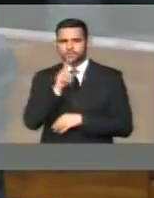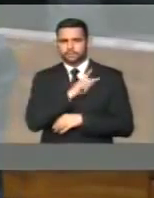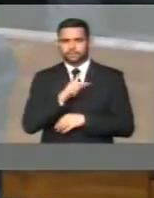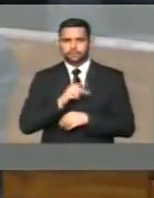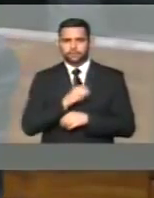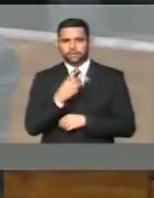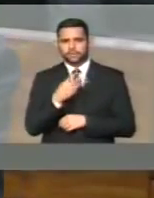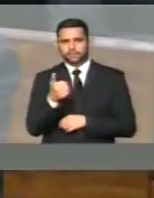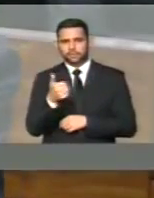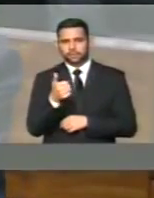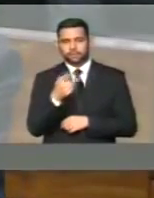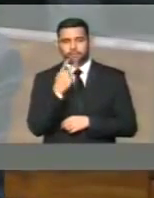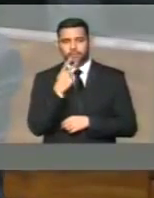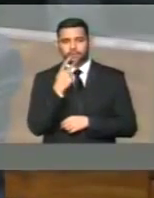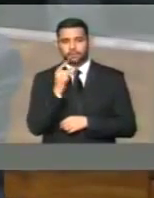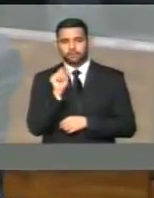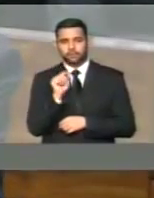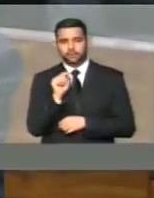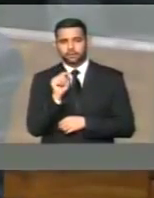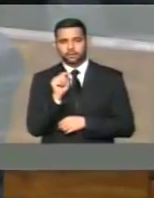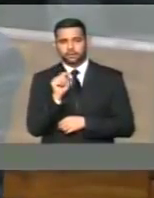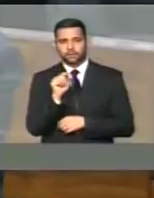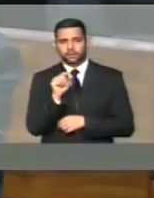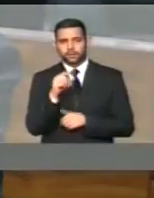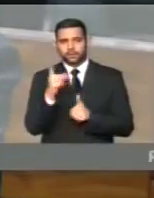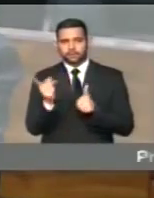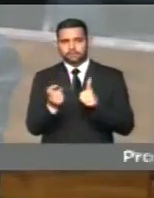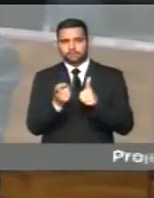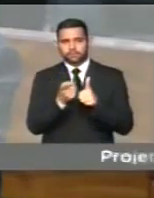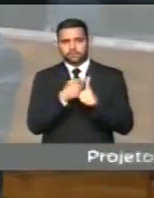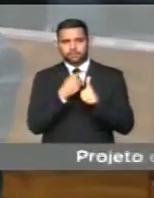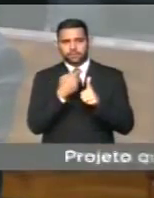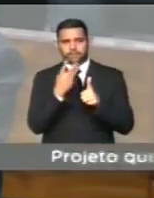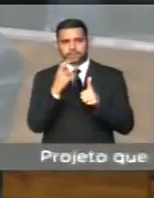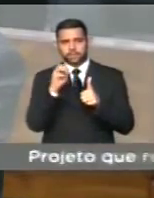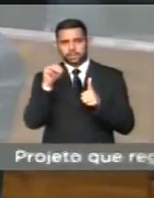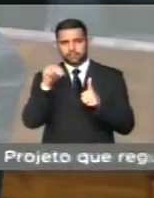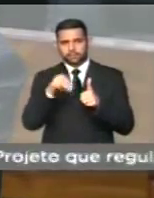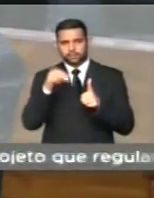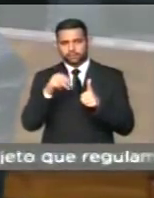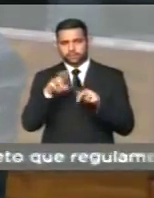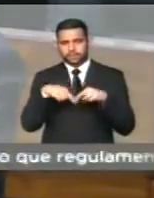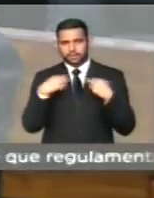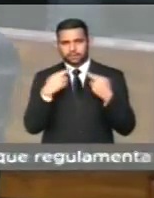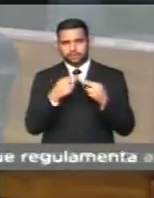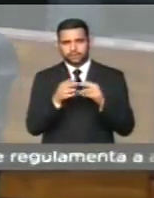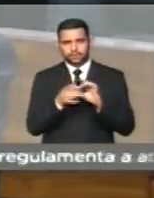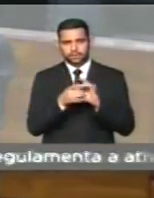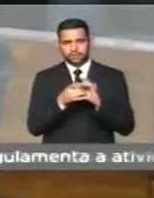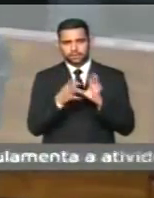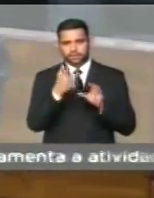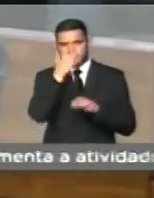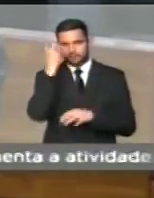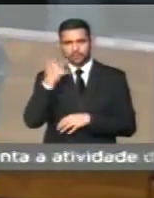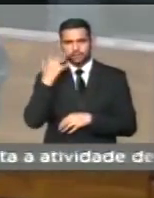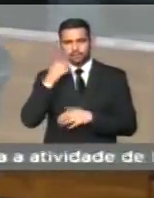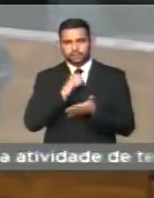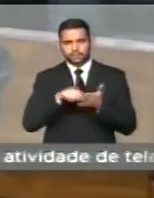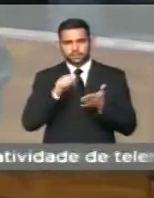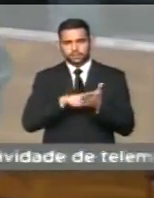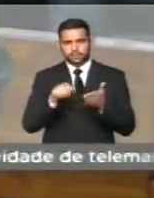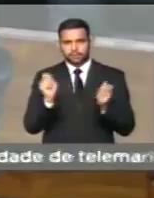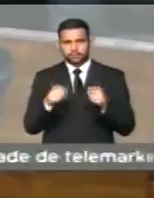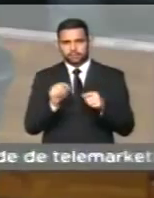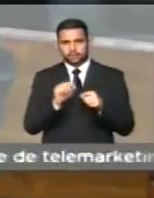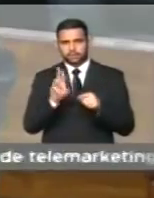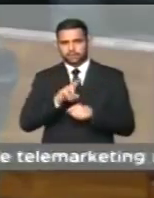artigo 31, ele fala que a primeira meia hora da sessão será destinada aos oradores inscritos, que